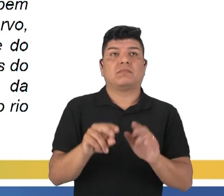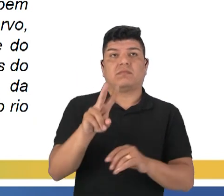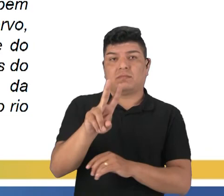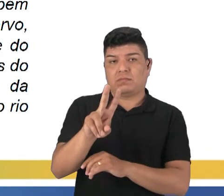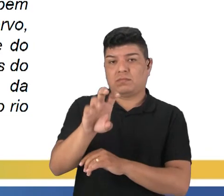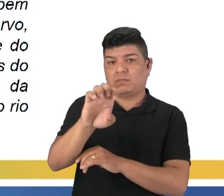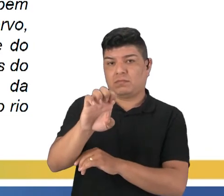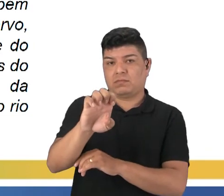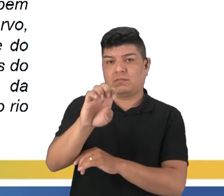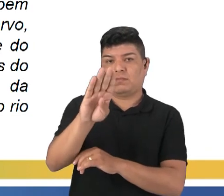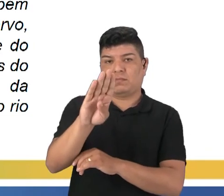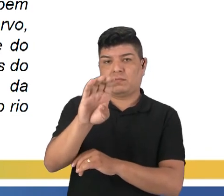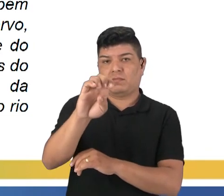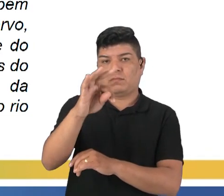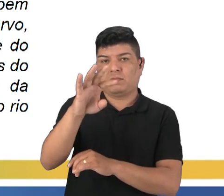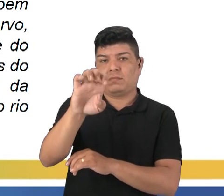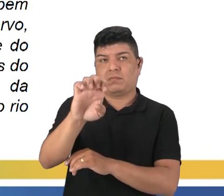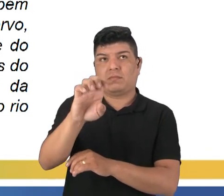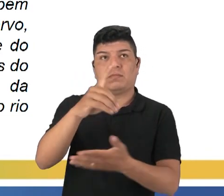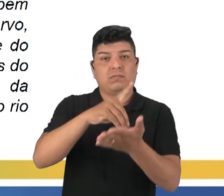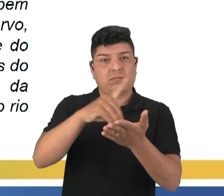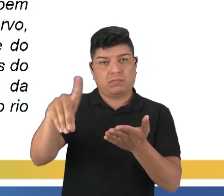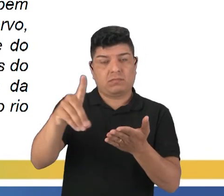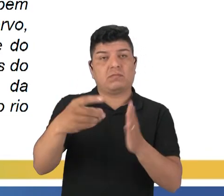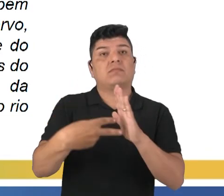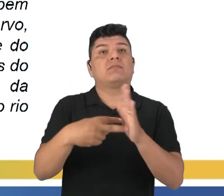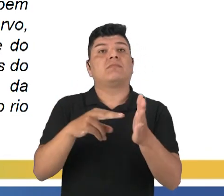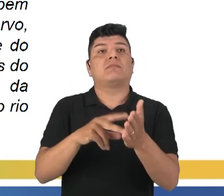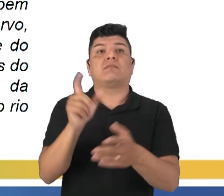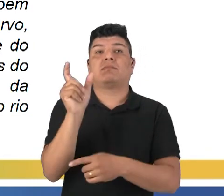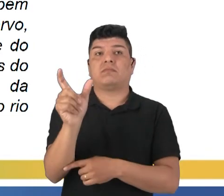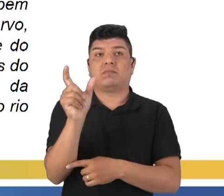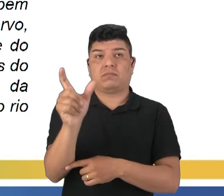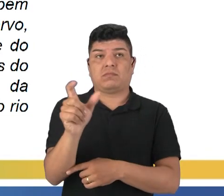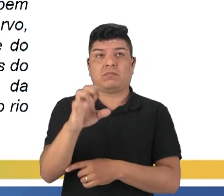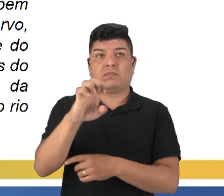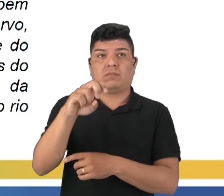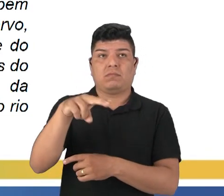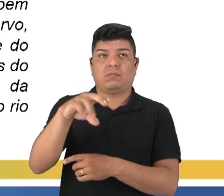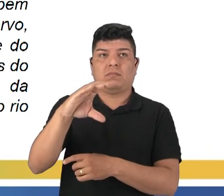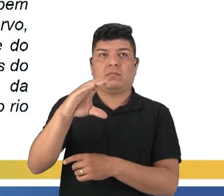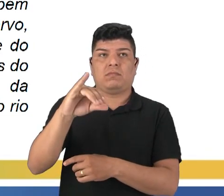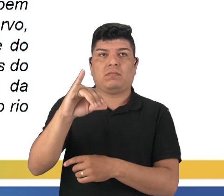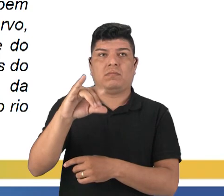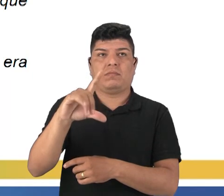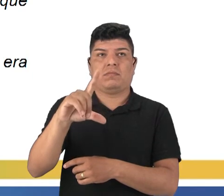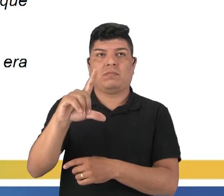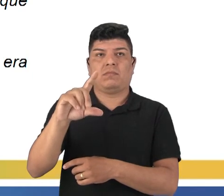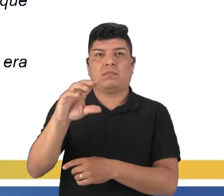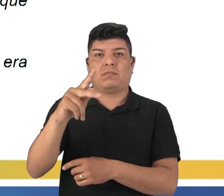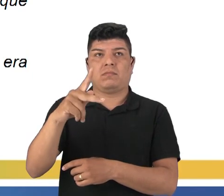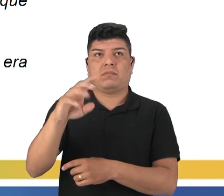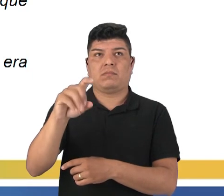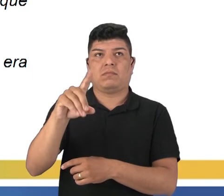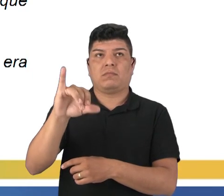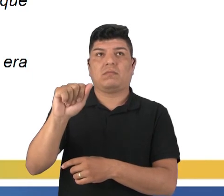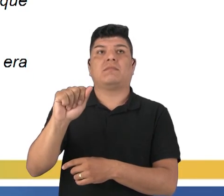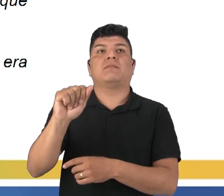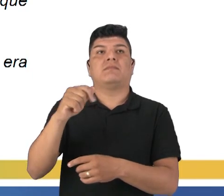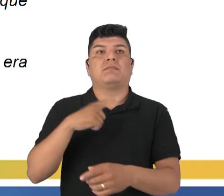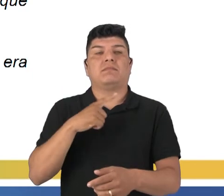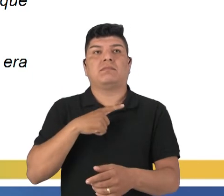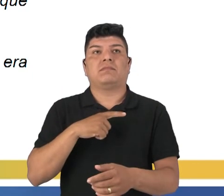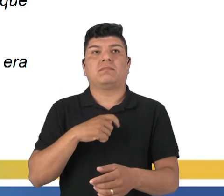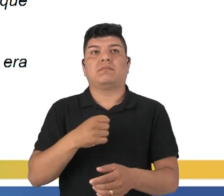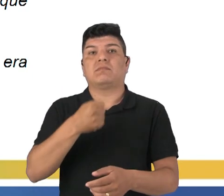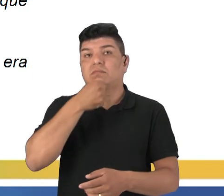dicionário, que ele traz ali o significado das palavras, a enciclopédia também, tá? Que vem trazendo algumas informações. Nós temos